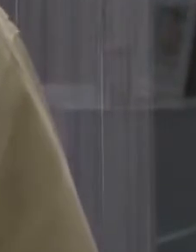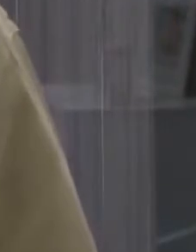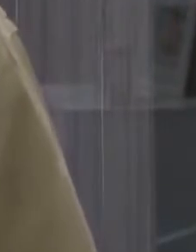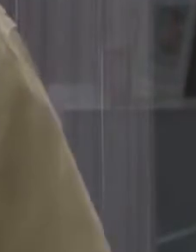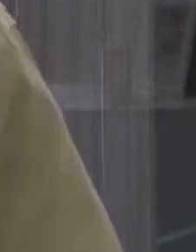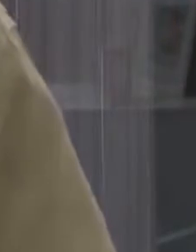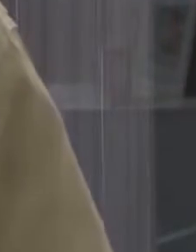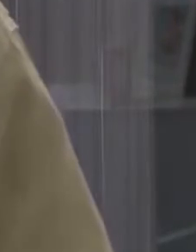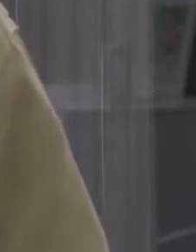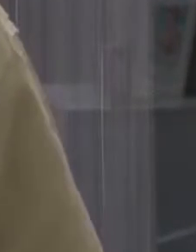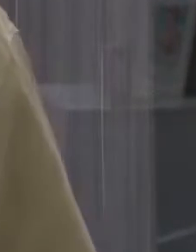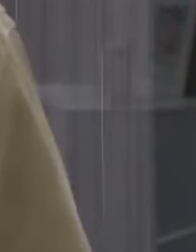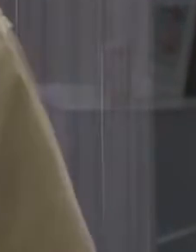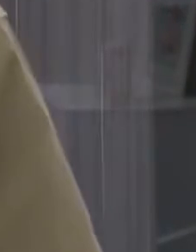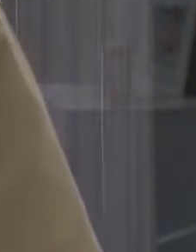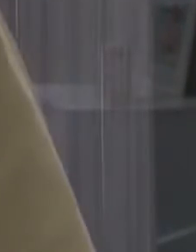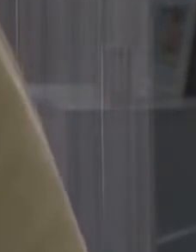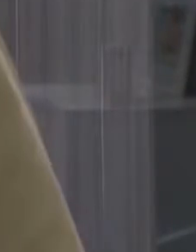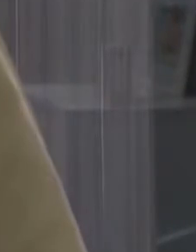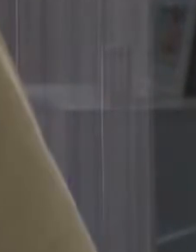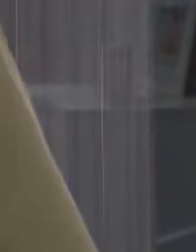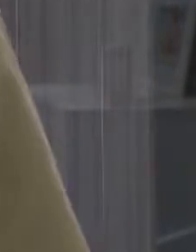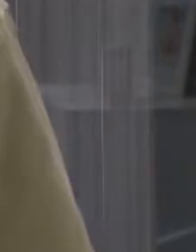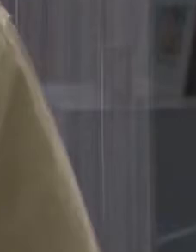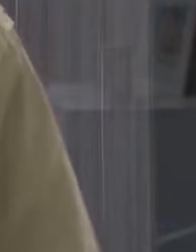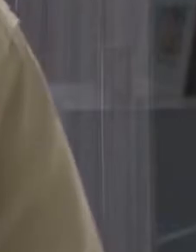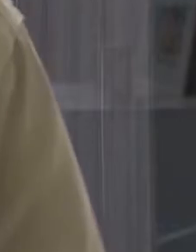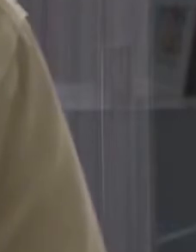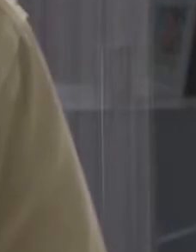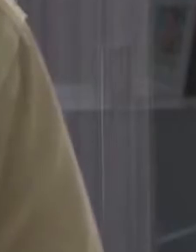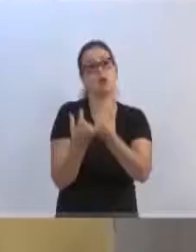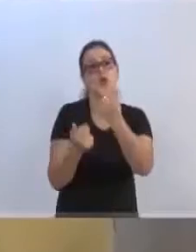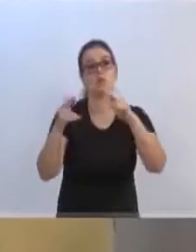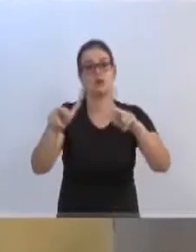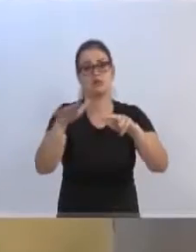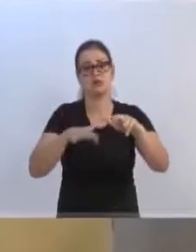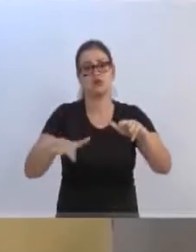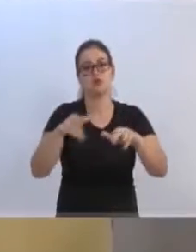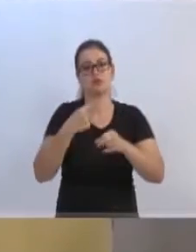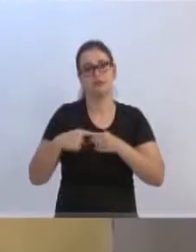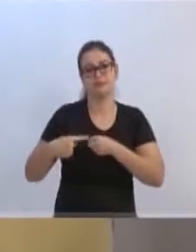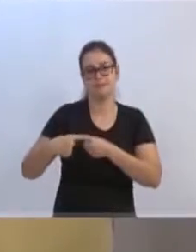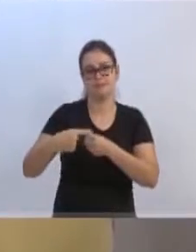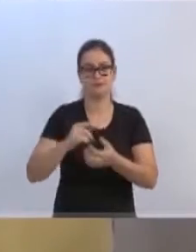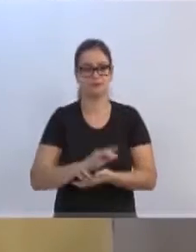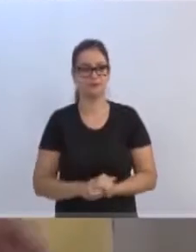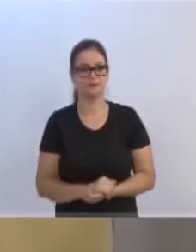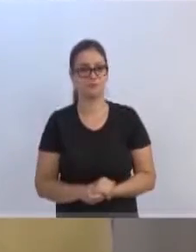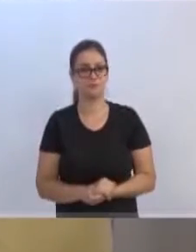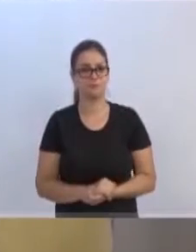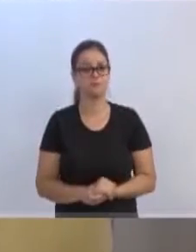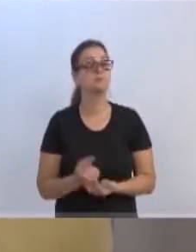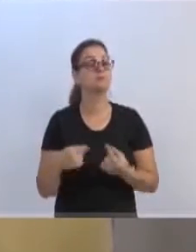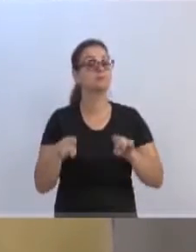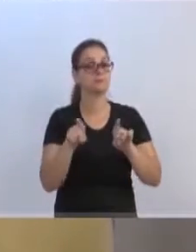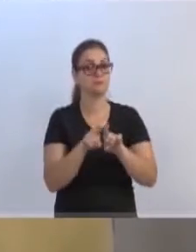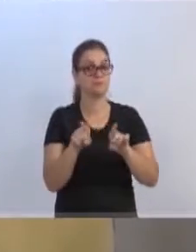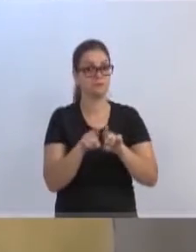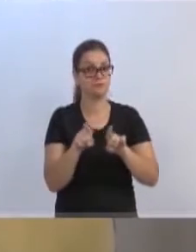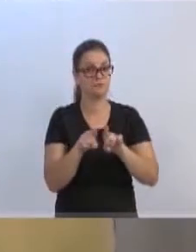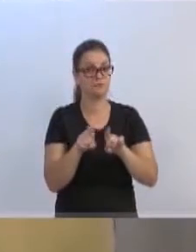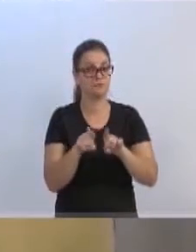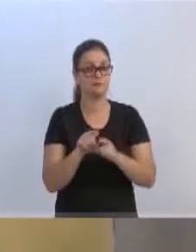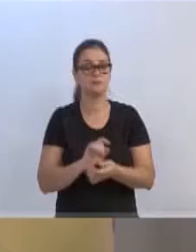de discriminação, qualquer tipo de agressão e de afronta ao direito das mulheres. Já o vereador Almir Vieira criticou algumas obras